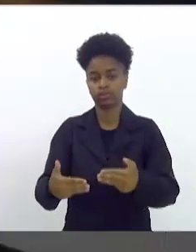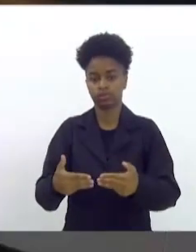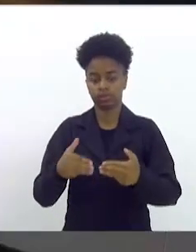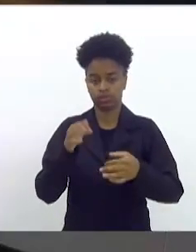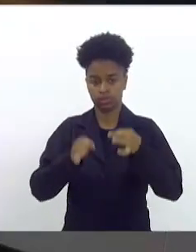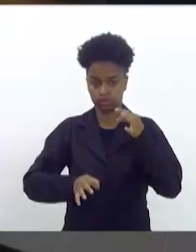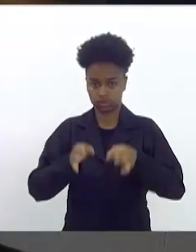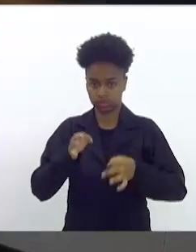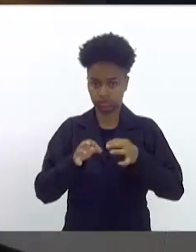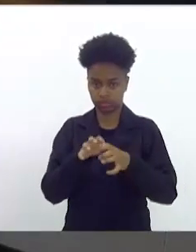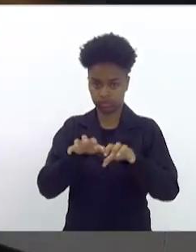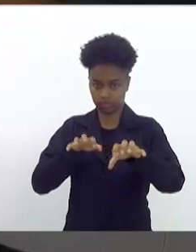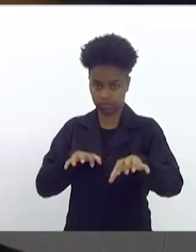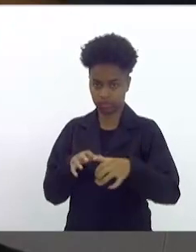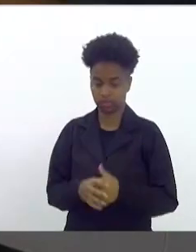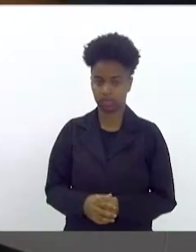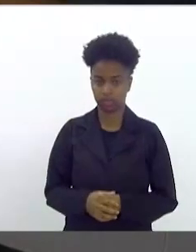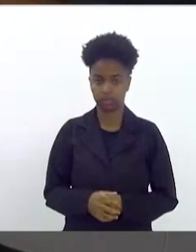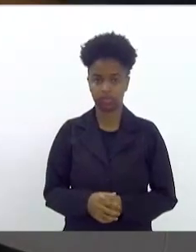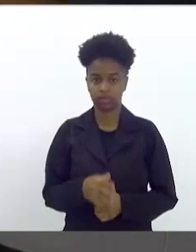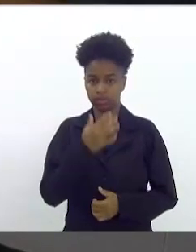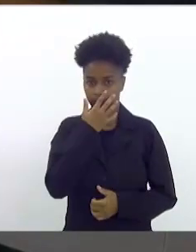remoto. Então, eu quero iniciar